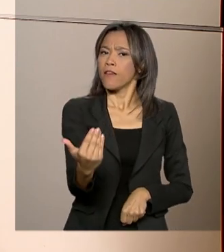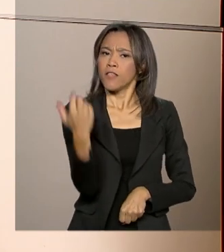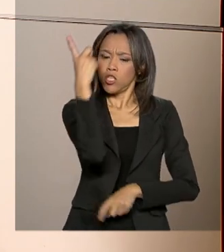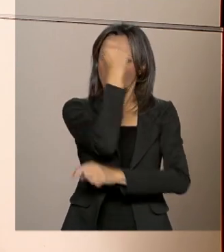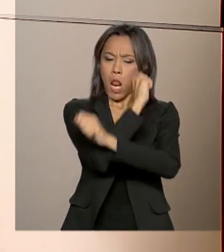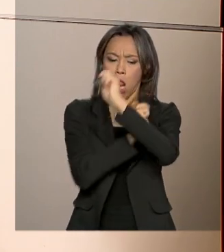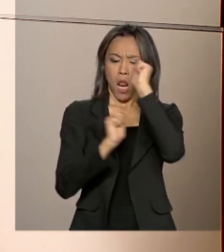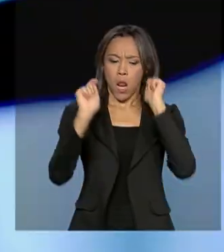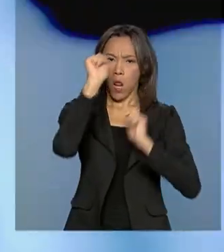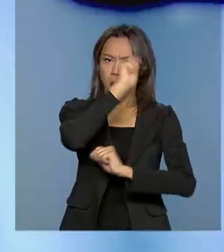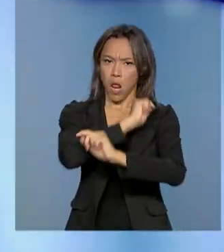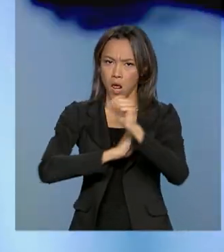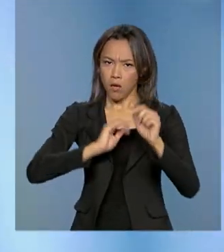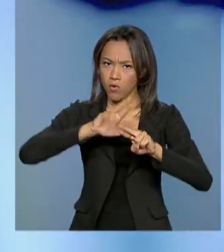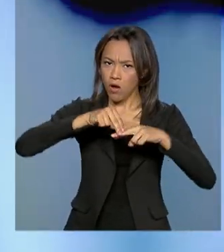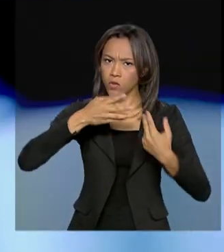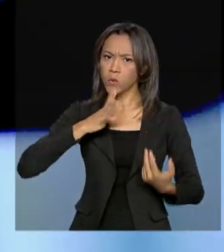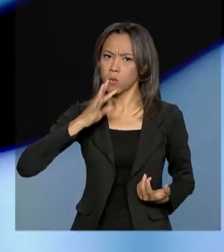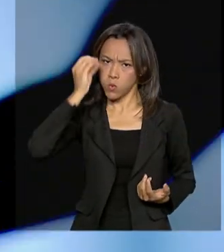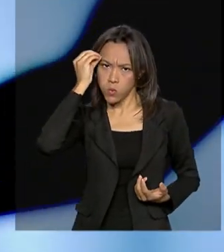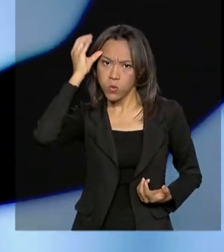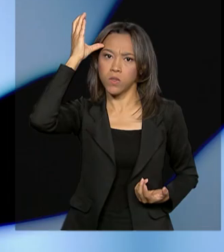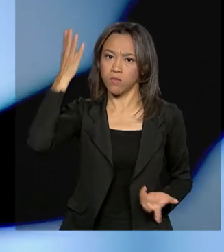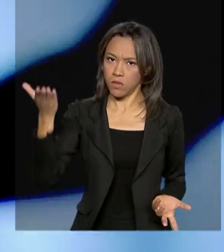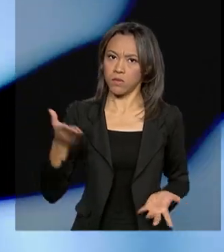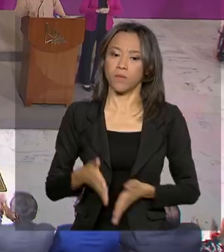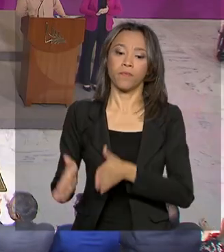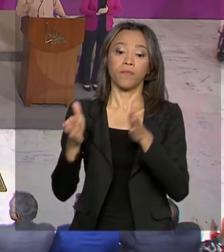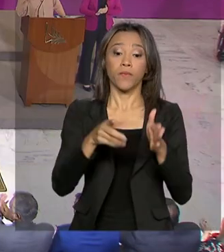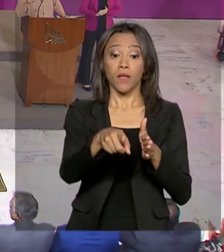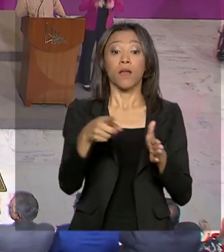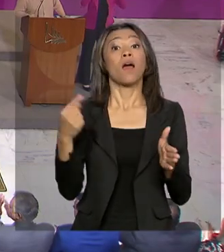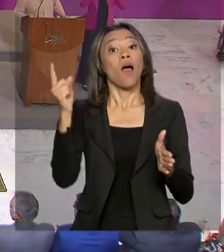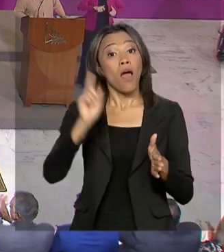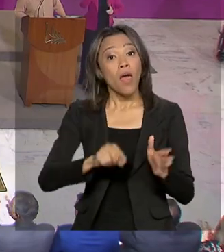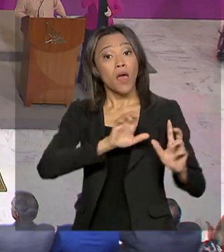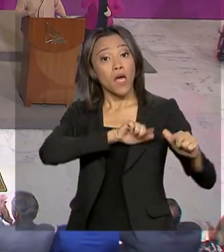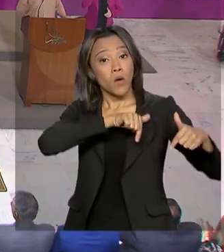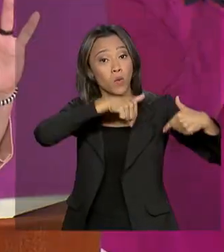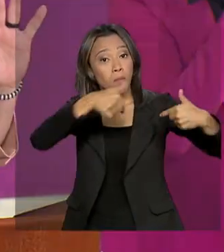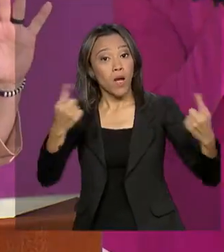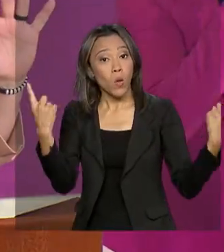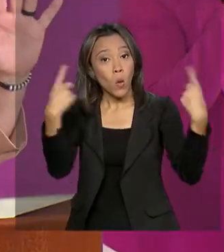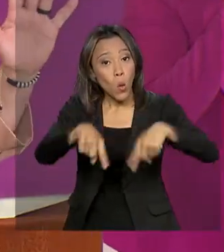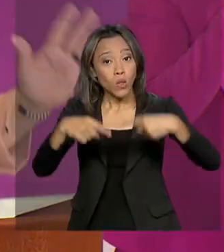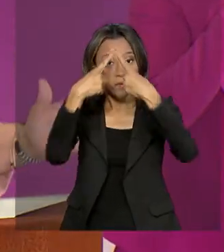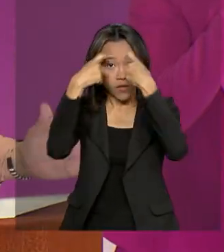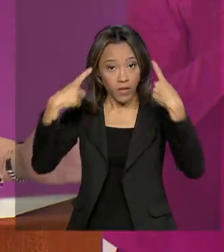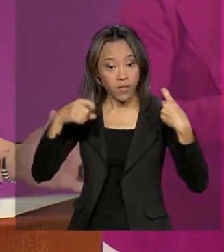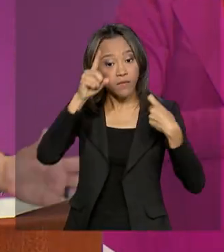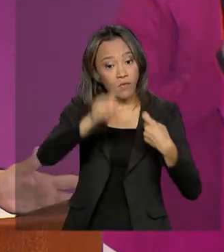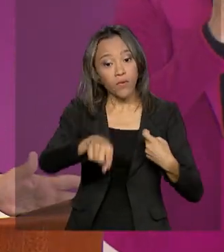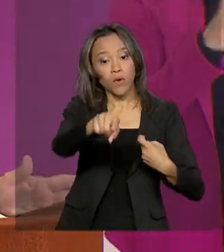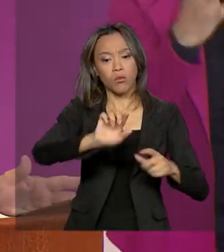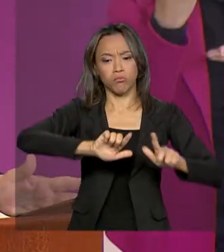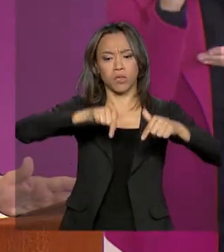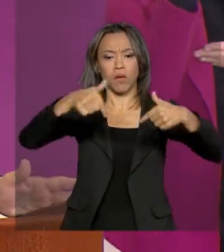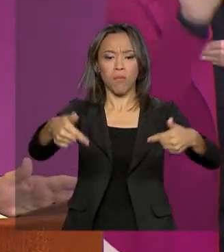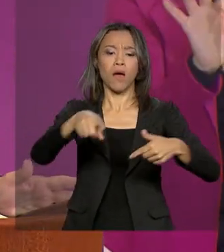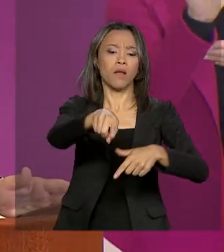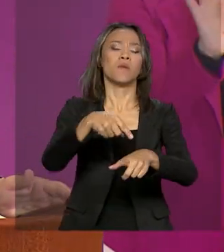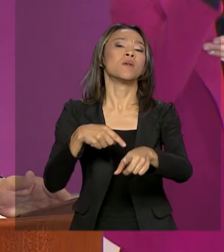mais, ninguém te derruba mais. Combater a violência contra a mulher foi uma das prioridades do Ministério da Mulher, Família e Direitos Humanos em